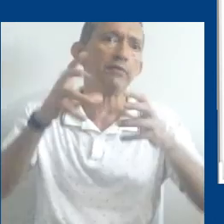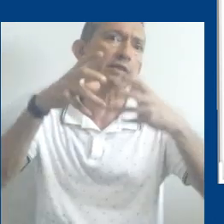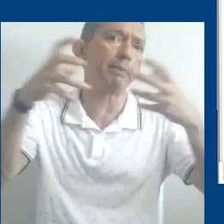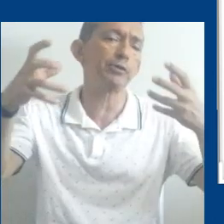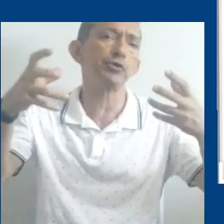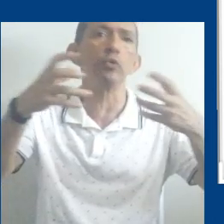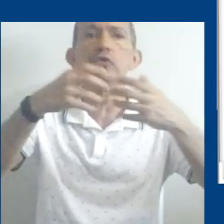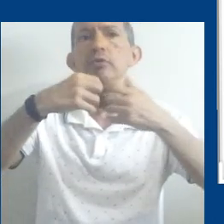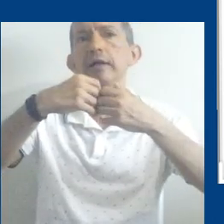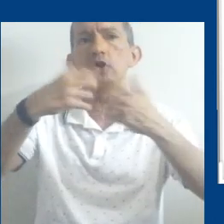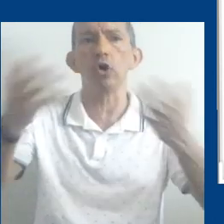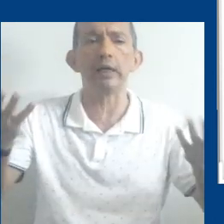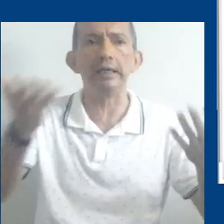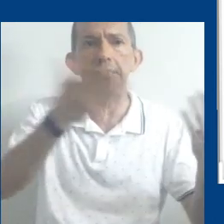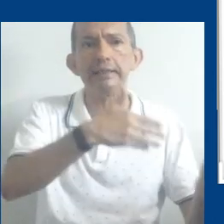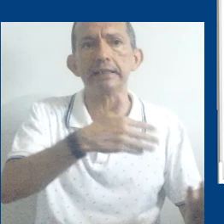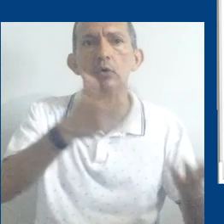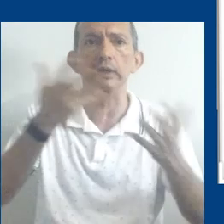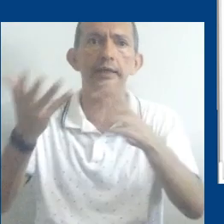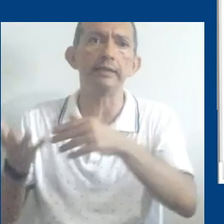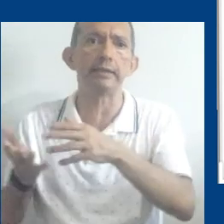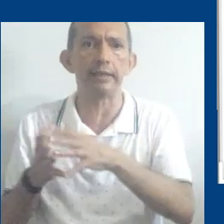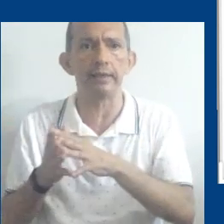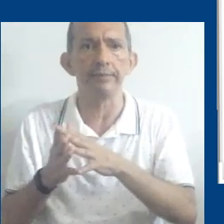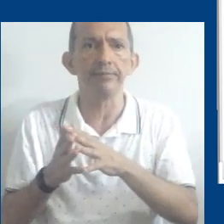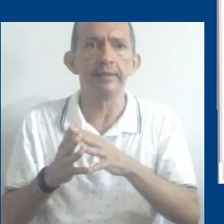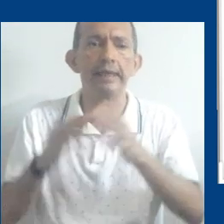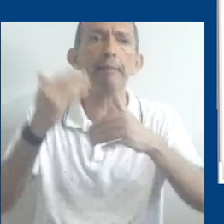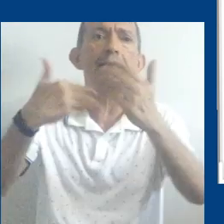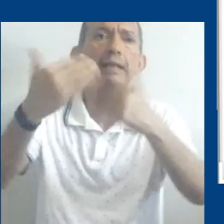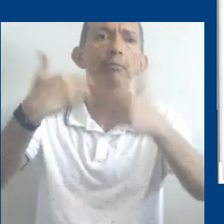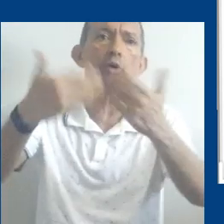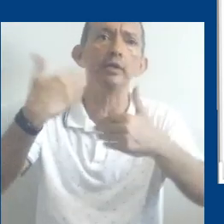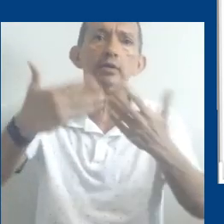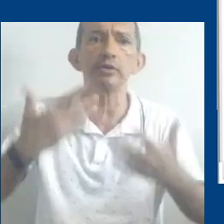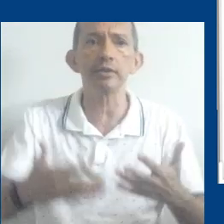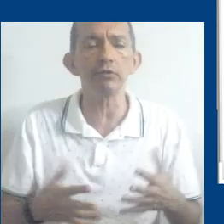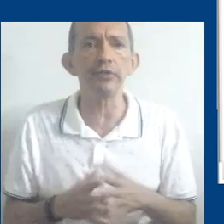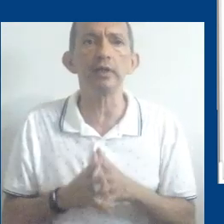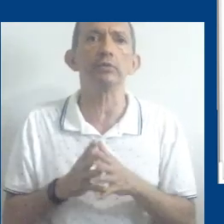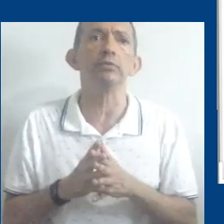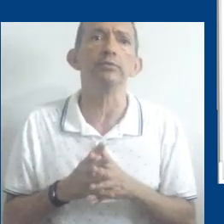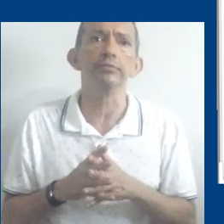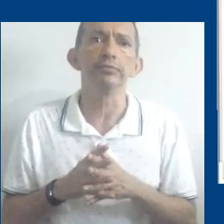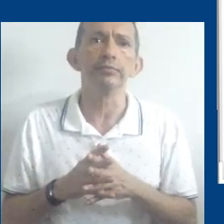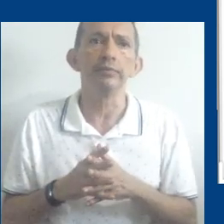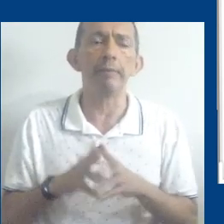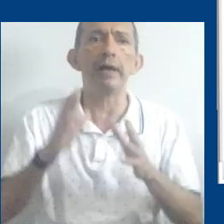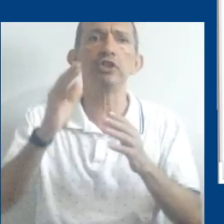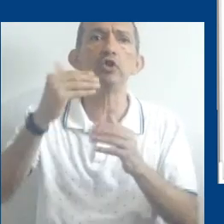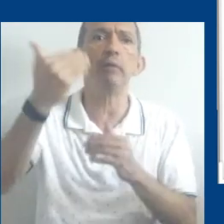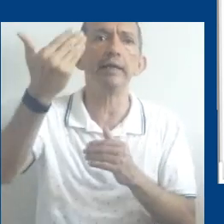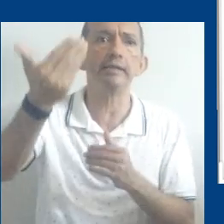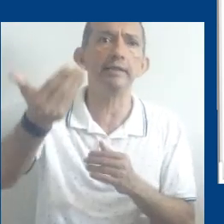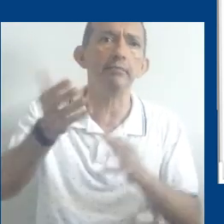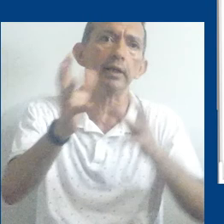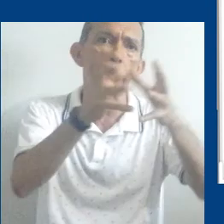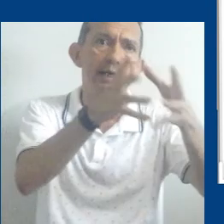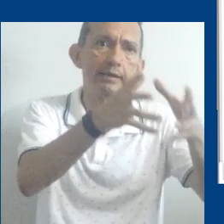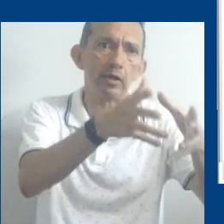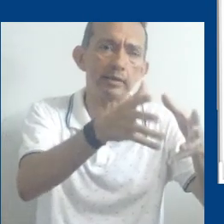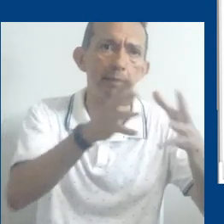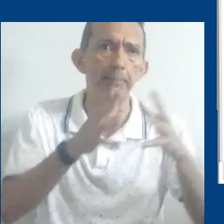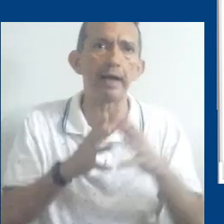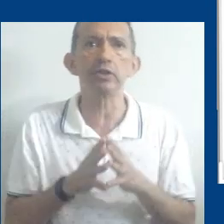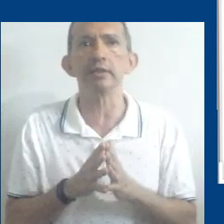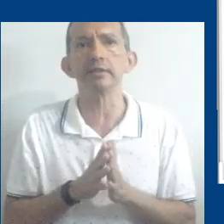Então toda vez que a pessoa usa uma droga lícita ou ilícita, quem metaboliza é o fígado, a partir de uma enzima que tem